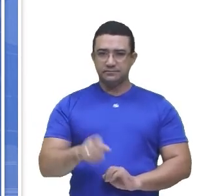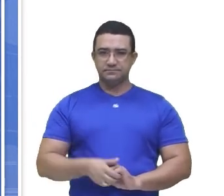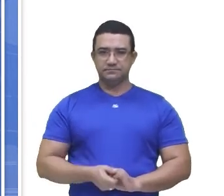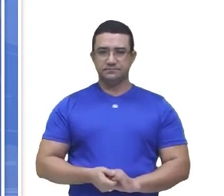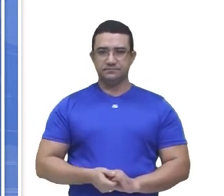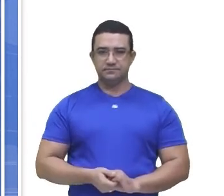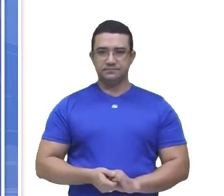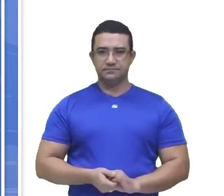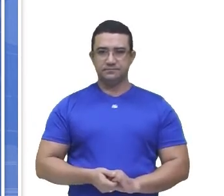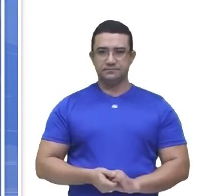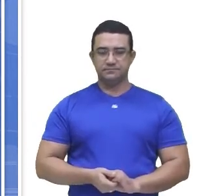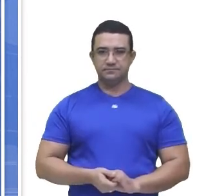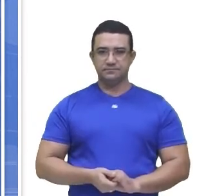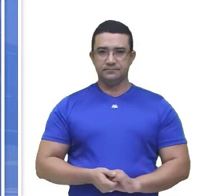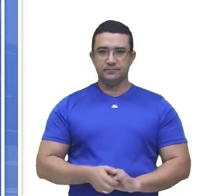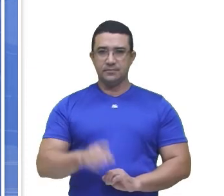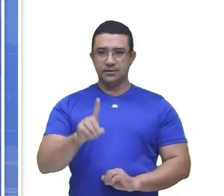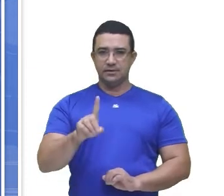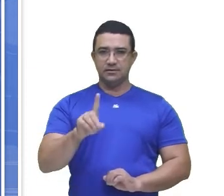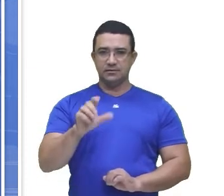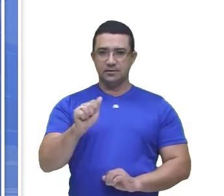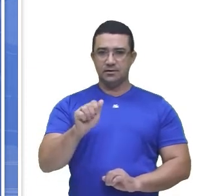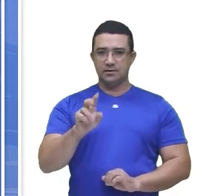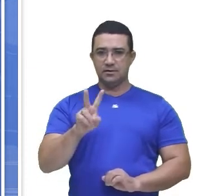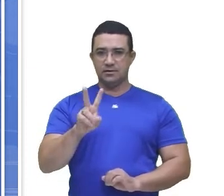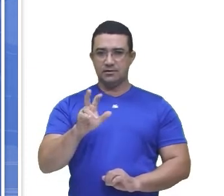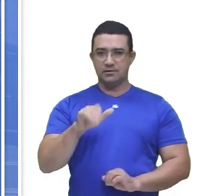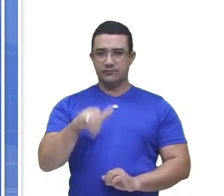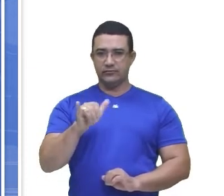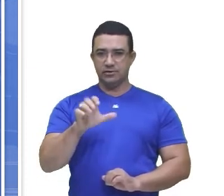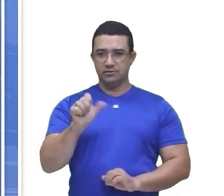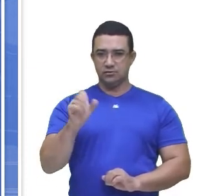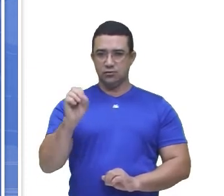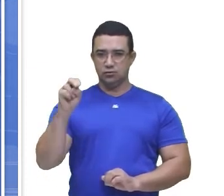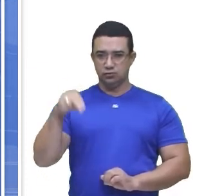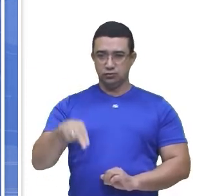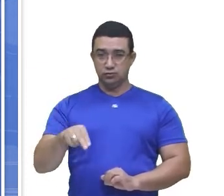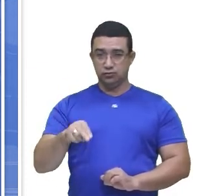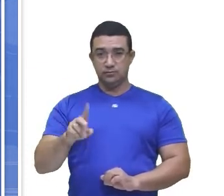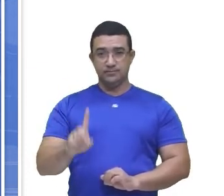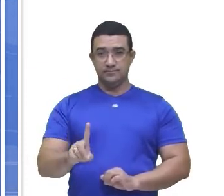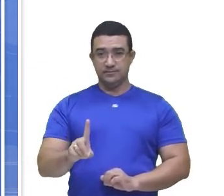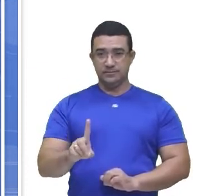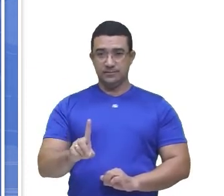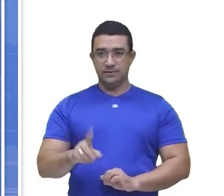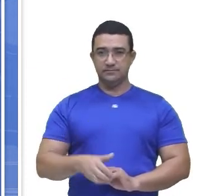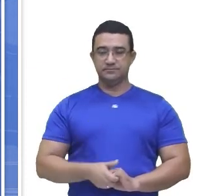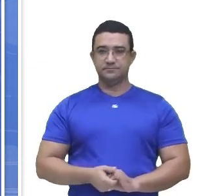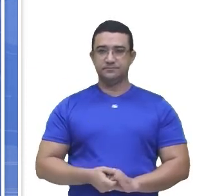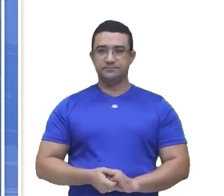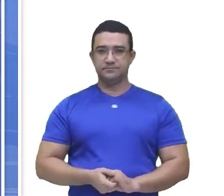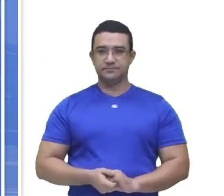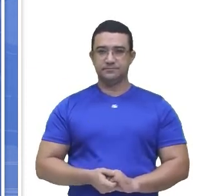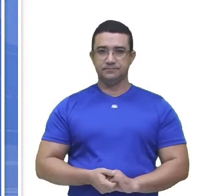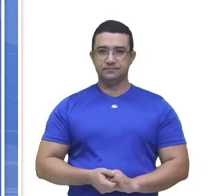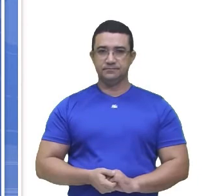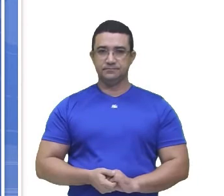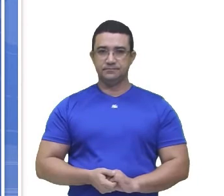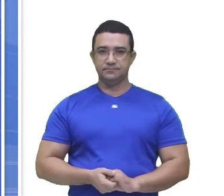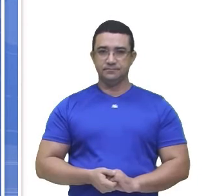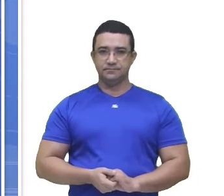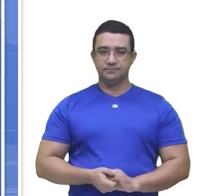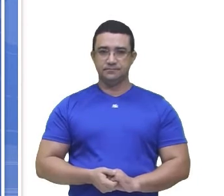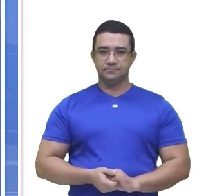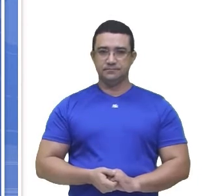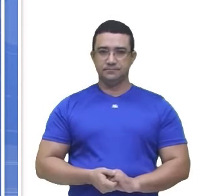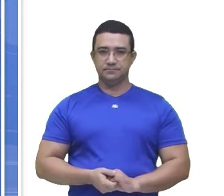D, alternativa D. E o Davis ou Davi, né? Alternativa D também, muito bem, parabéns aí.